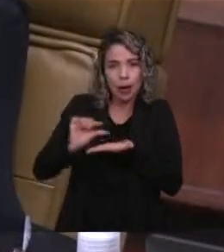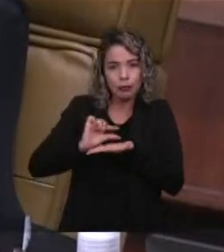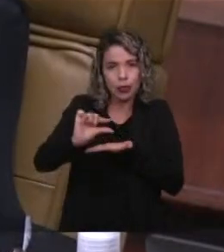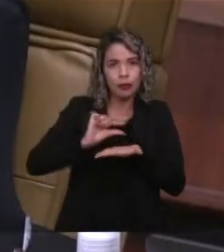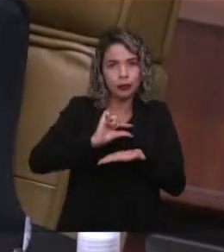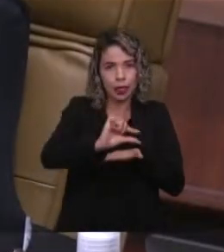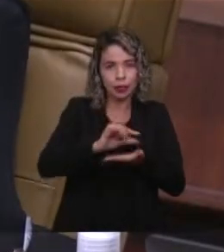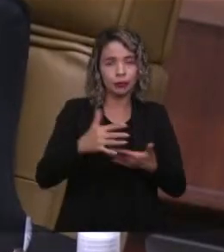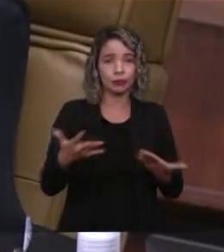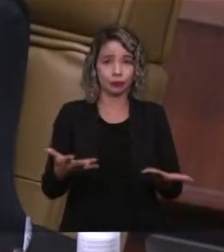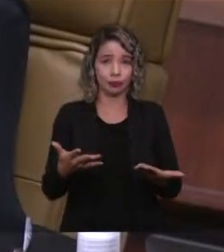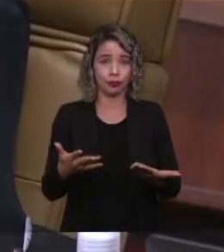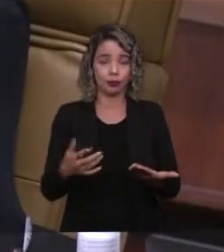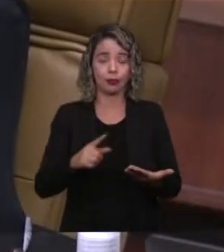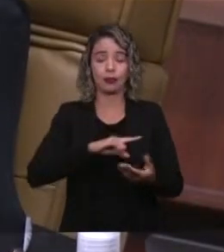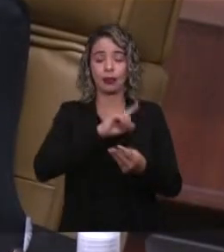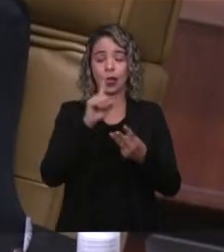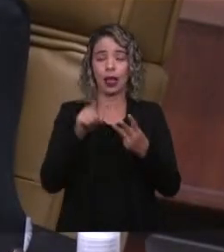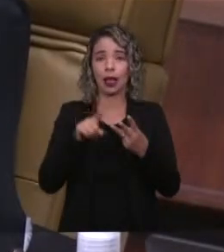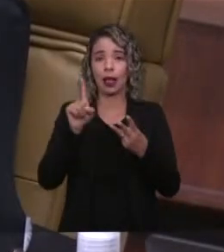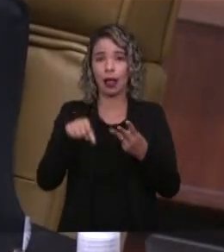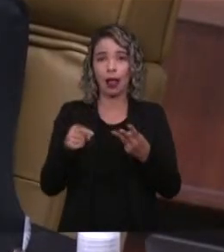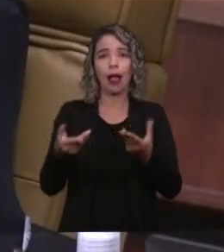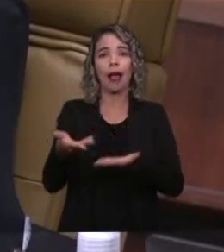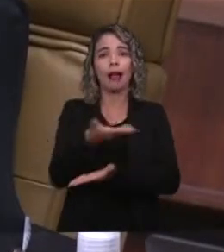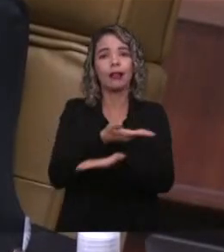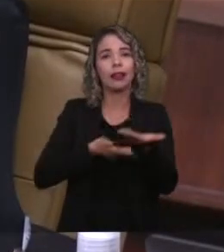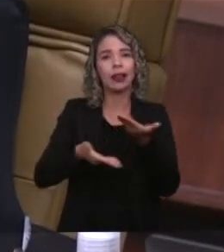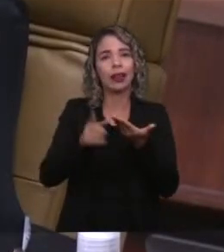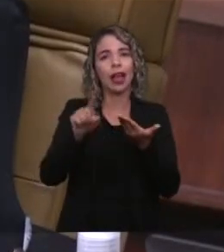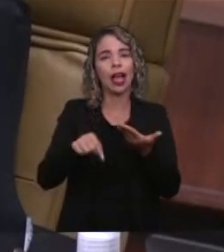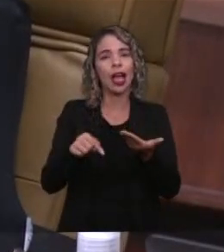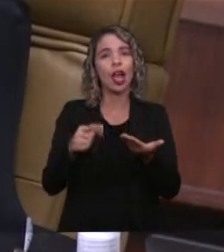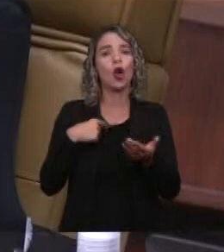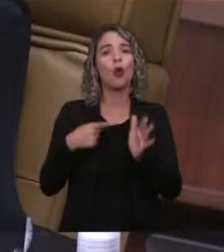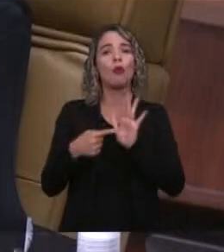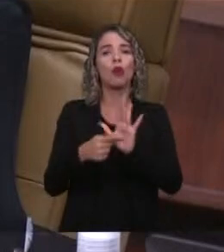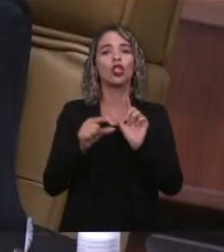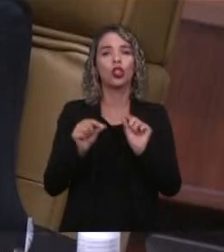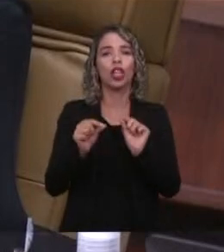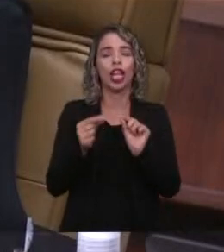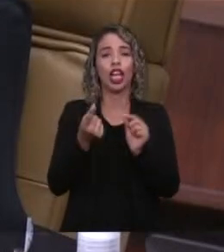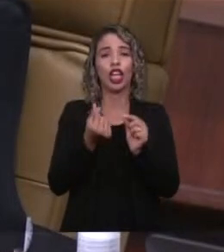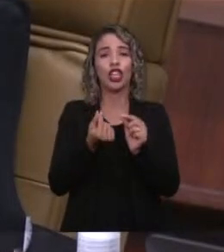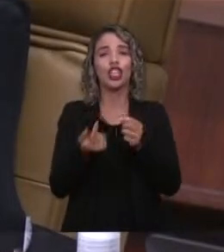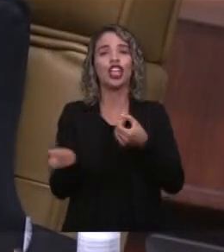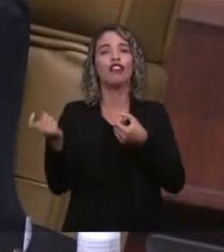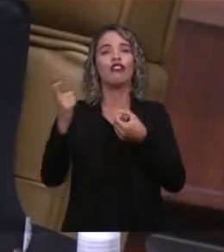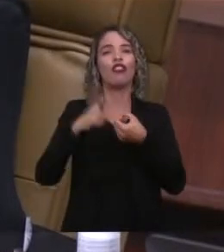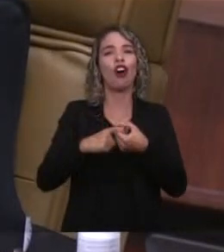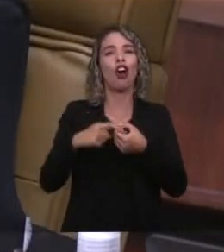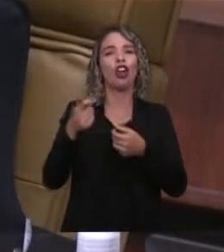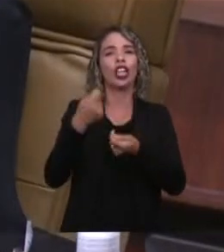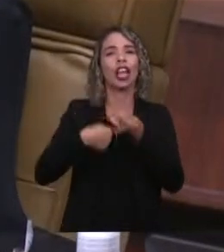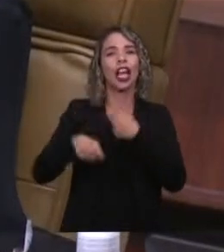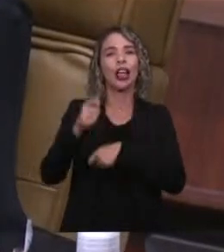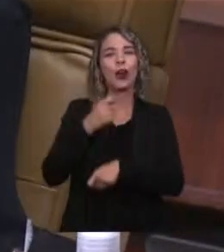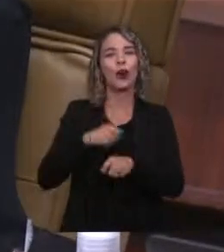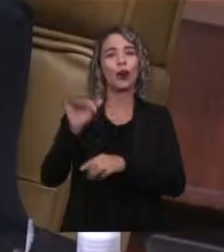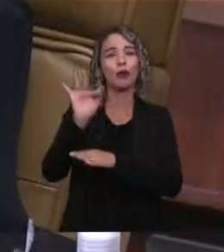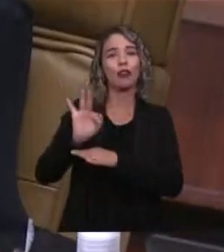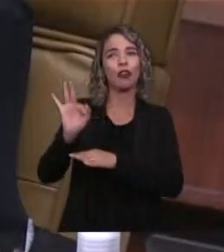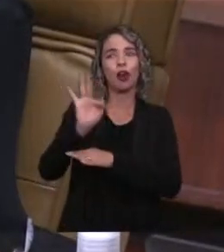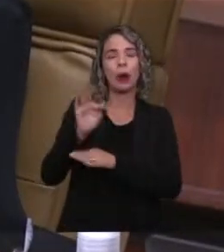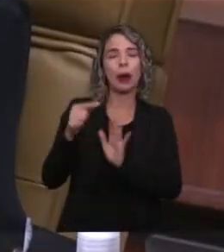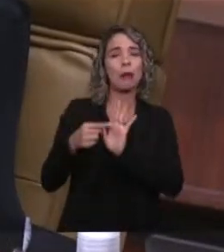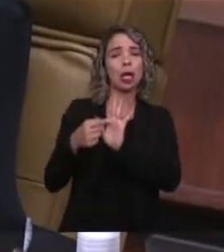sendo lavados. Por fim, a terceira etapa, que é a da integração, se revela na reintrodução dos valores na economia formal com a renovada